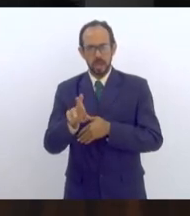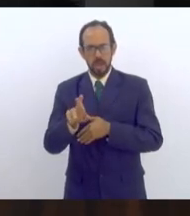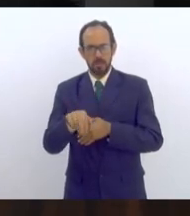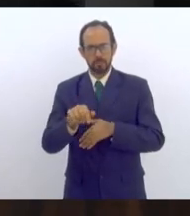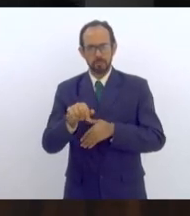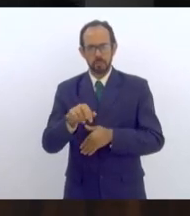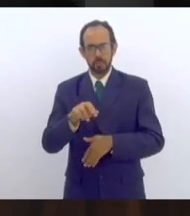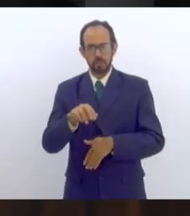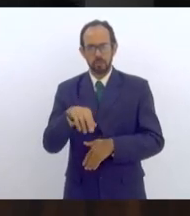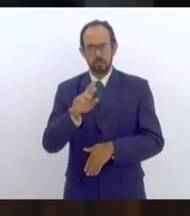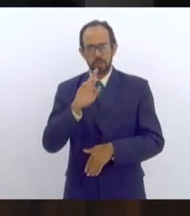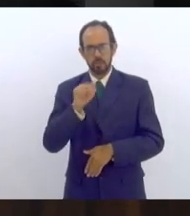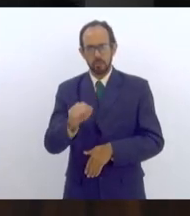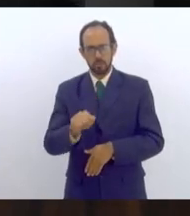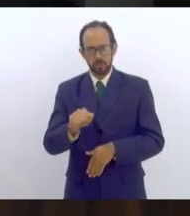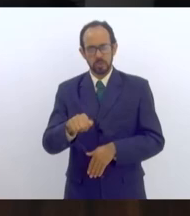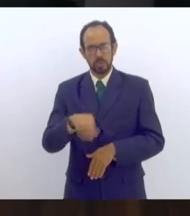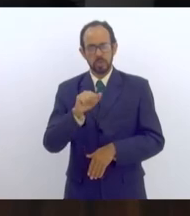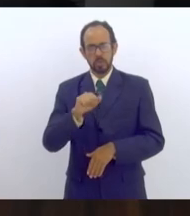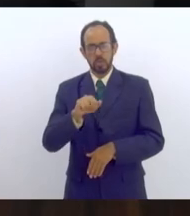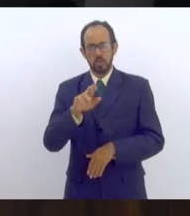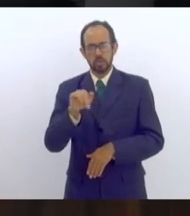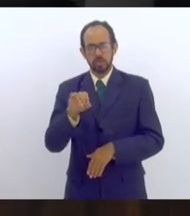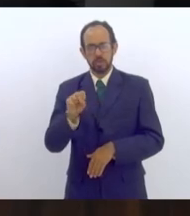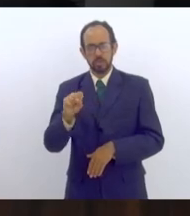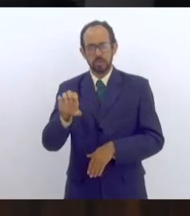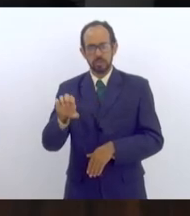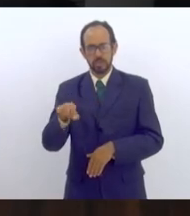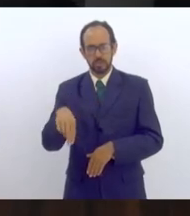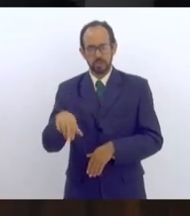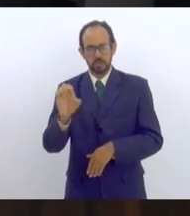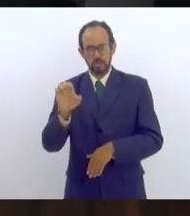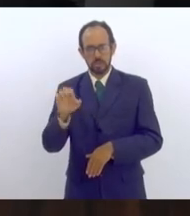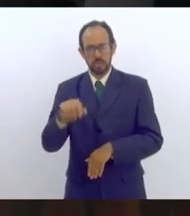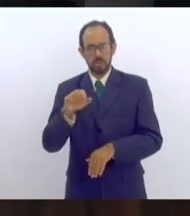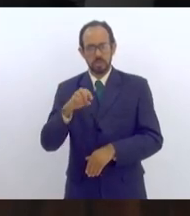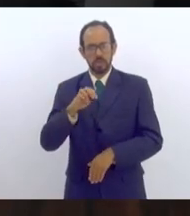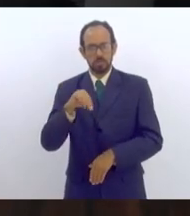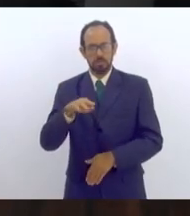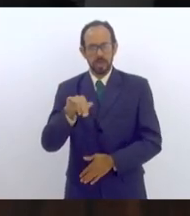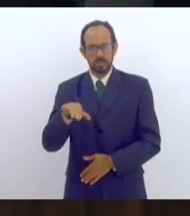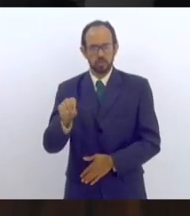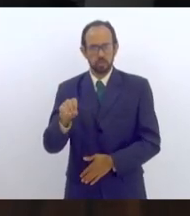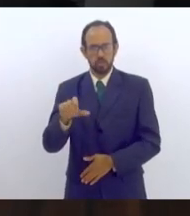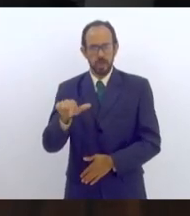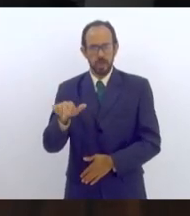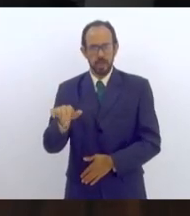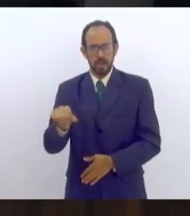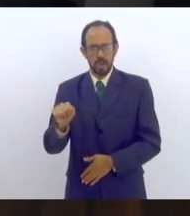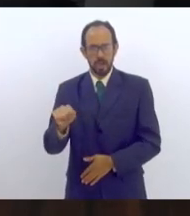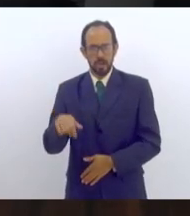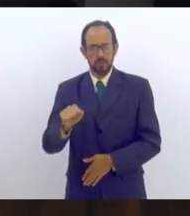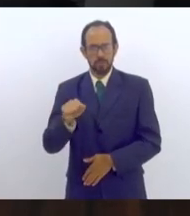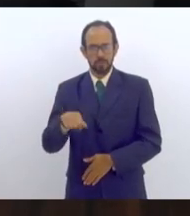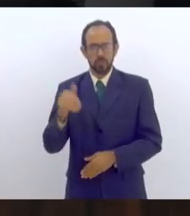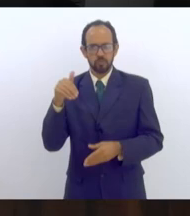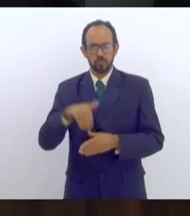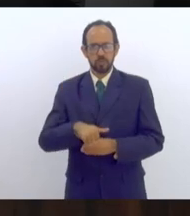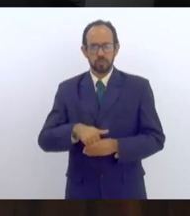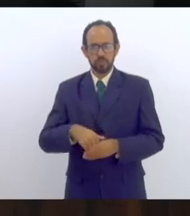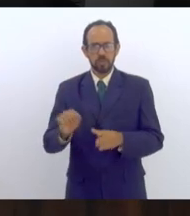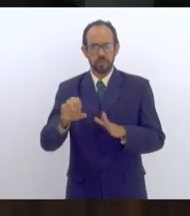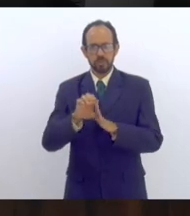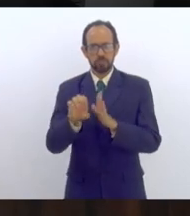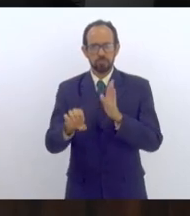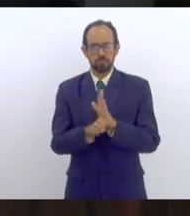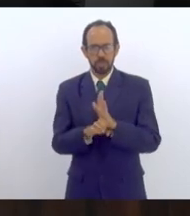Rodrigo Amorim, Marta Rocha, Rosane Félix e Márcio Canella. Em votação, o parecer sobre as emendas de plenário das